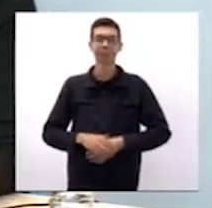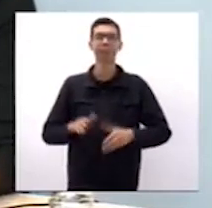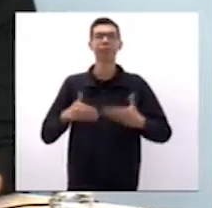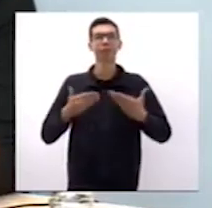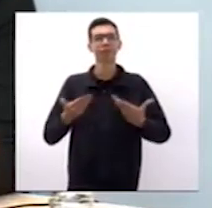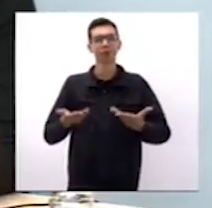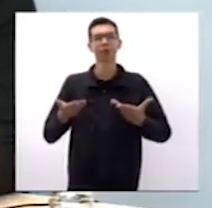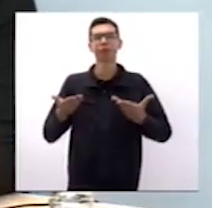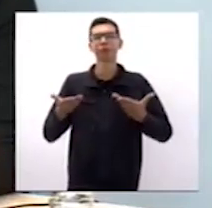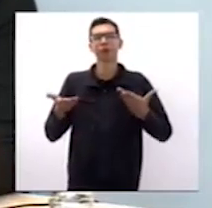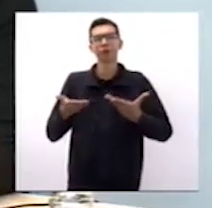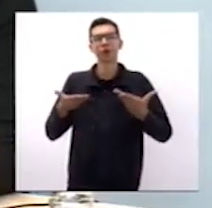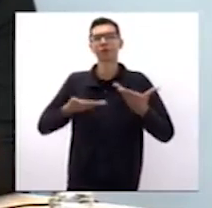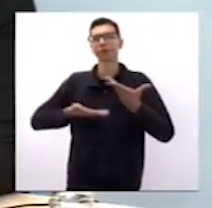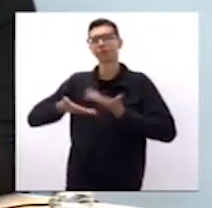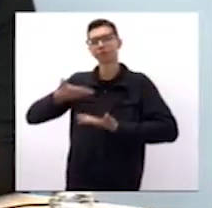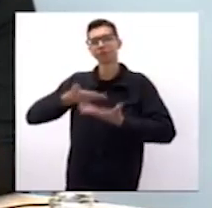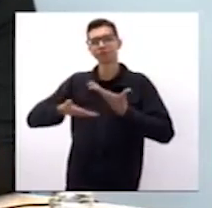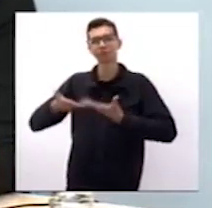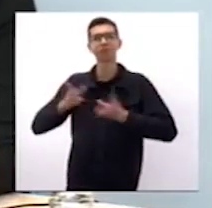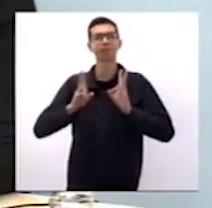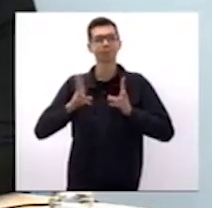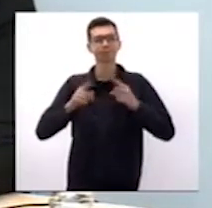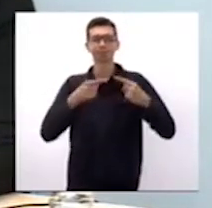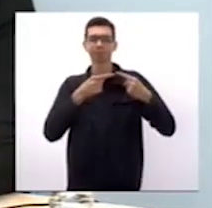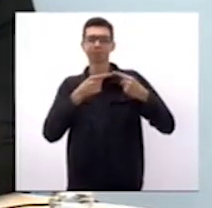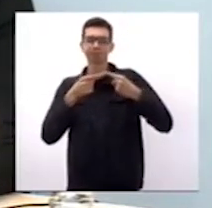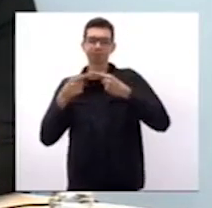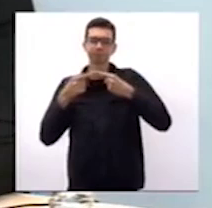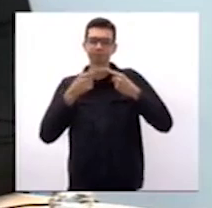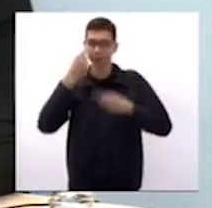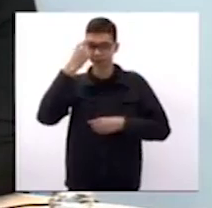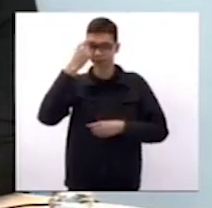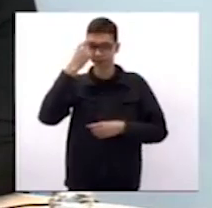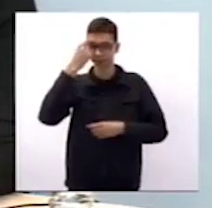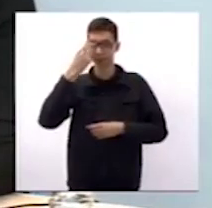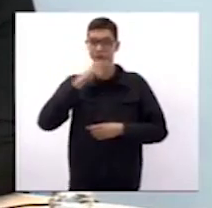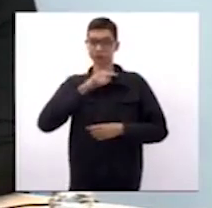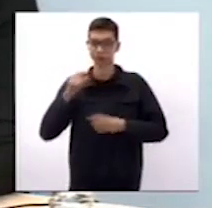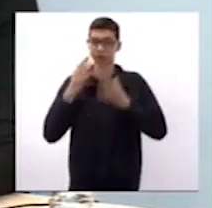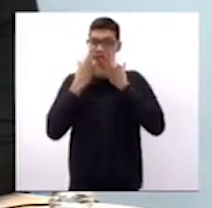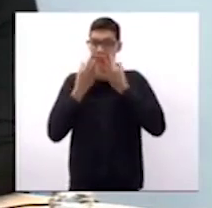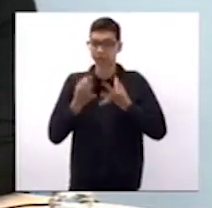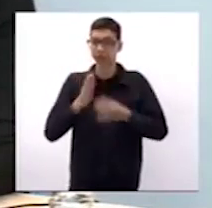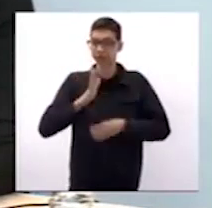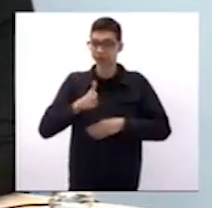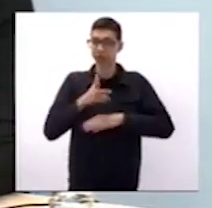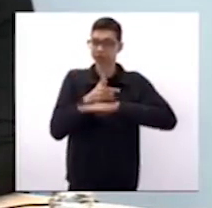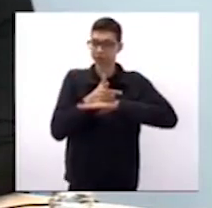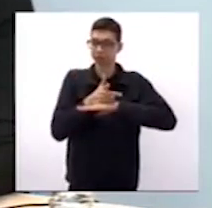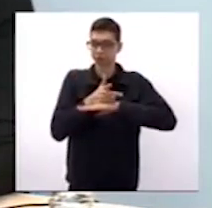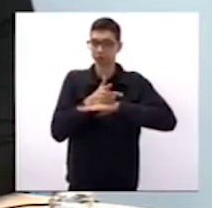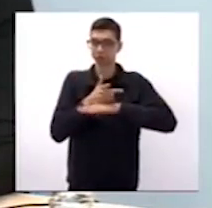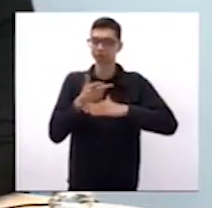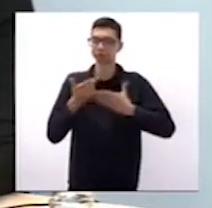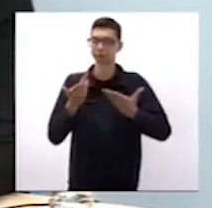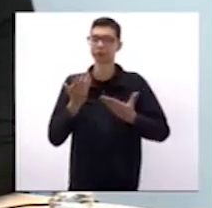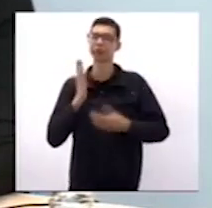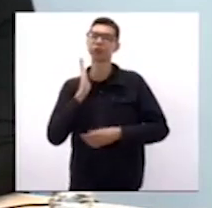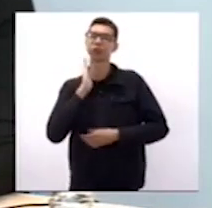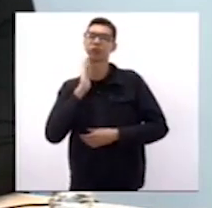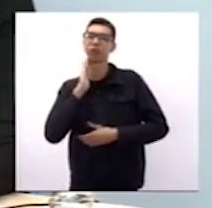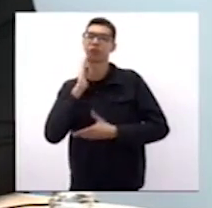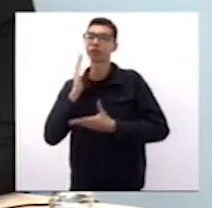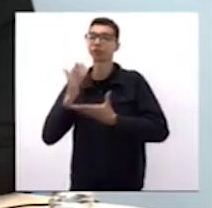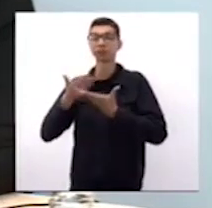interação vai exatamente dentro dessa linha. Eu quero que vocês prestarem atenção no vídeo, né, interajam aí com a gente no chat,